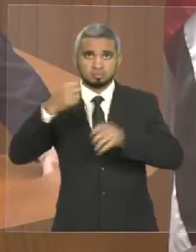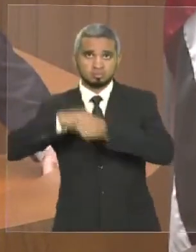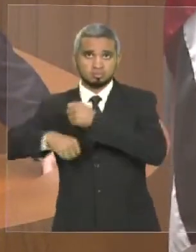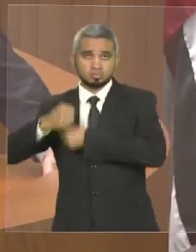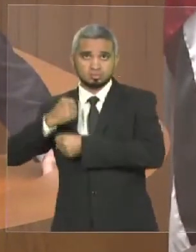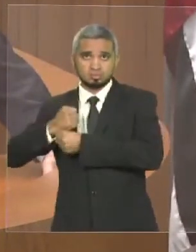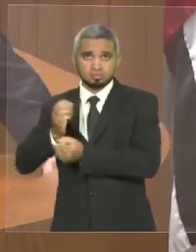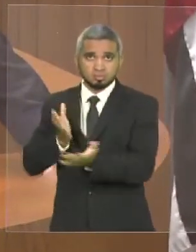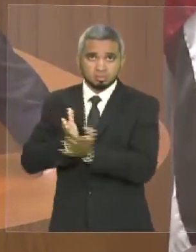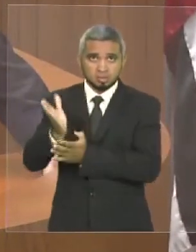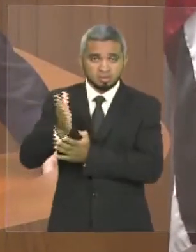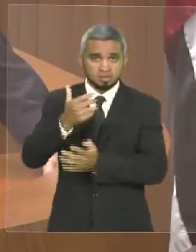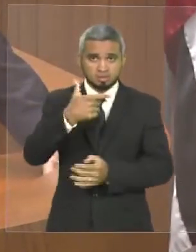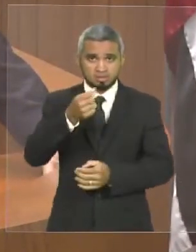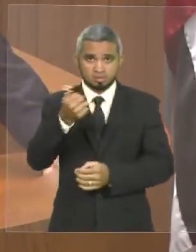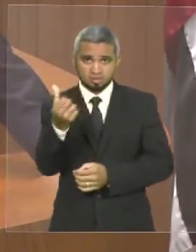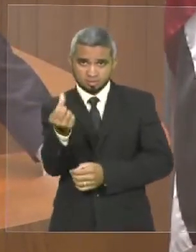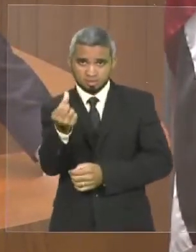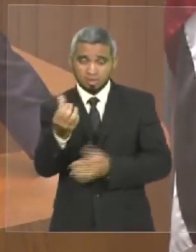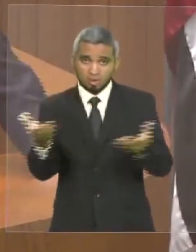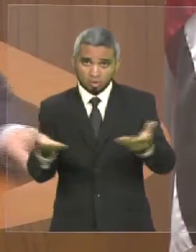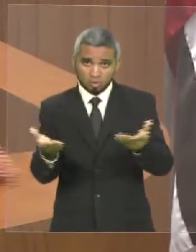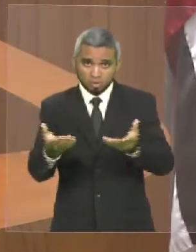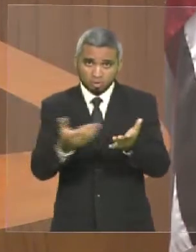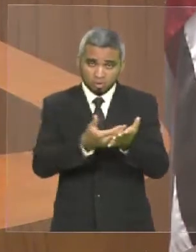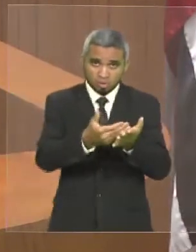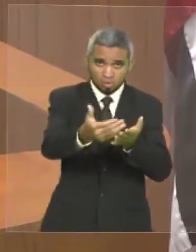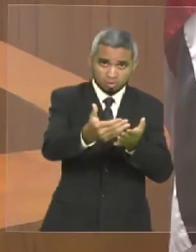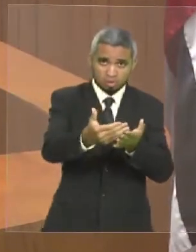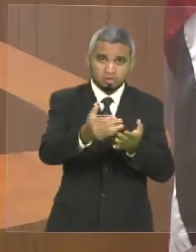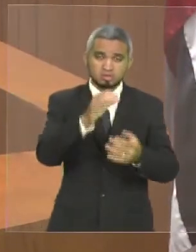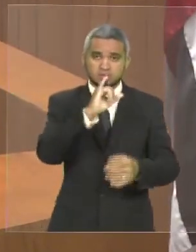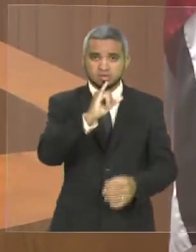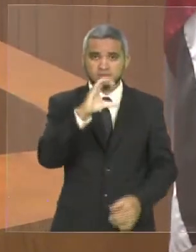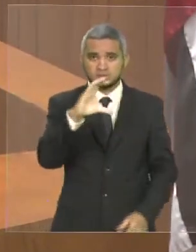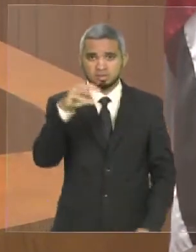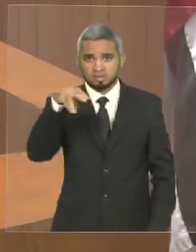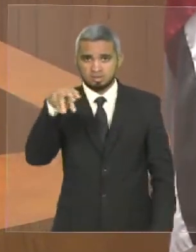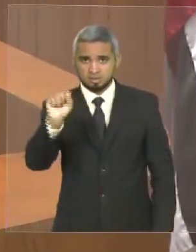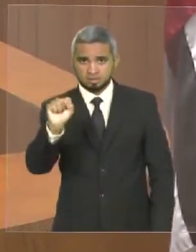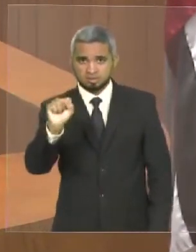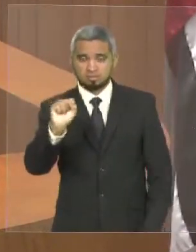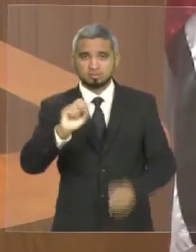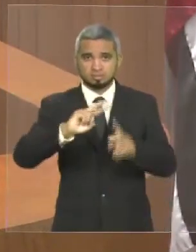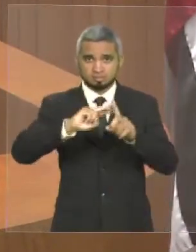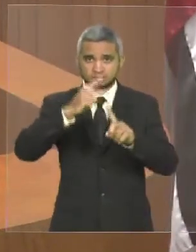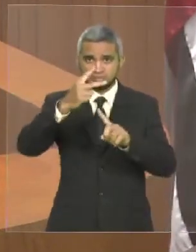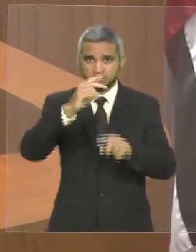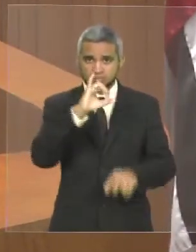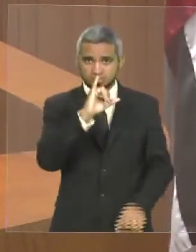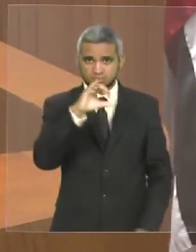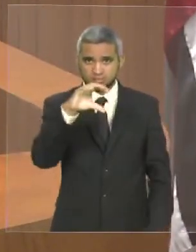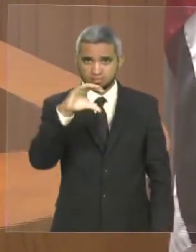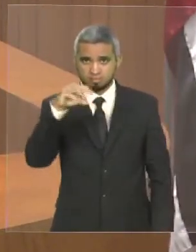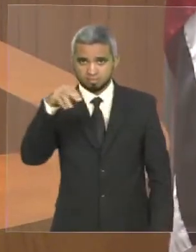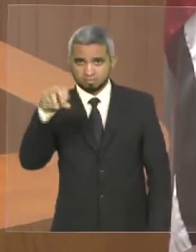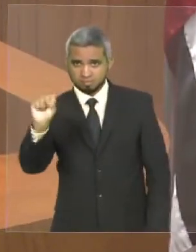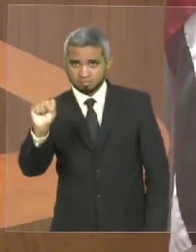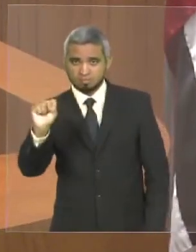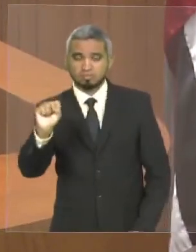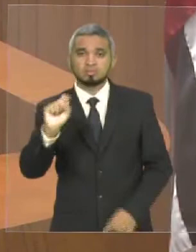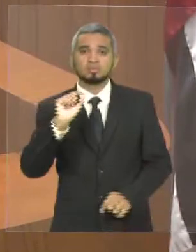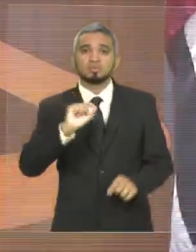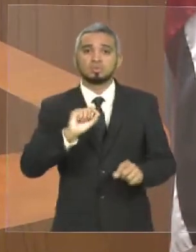pelo governo do Estado e que começa a vigorar hoje, o ICMS, o aumento do ICMS, incide nas contas de